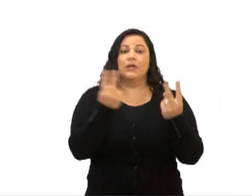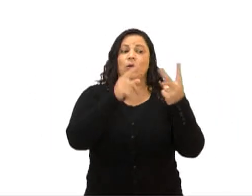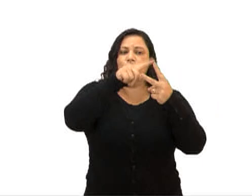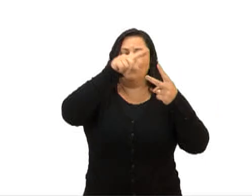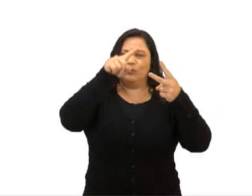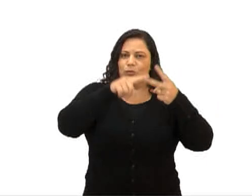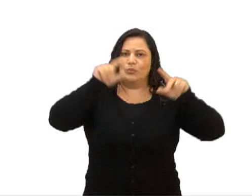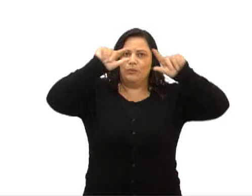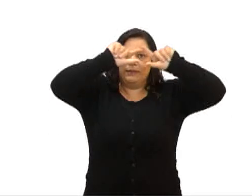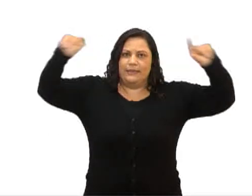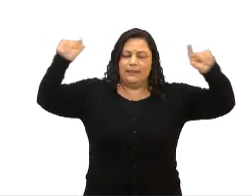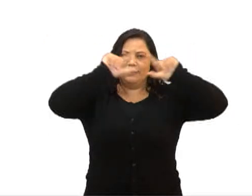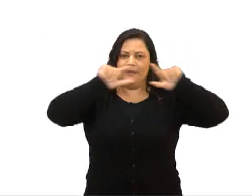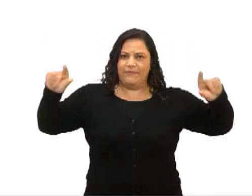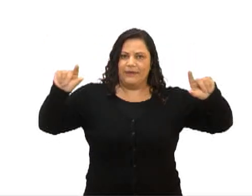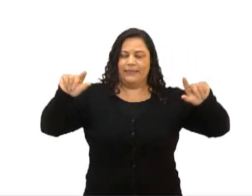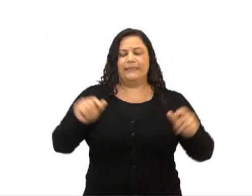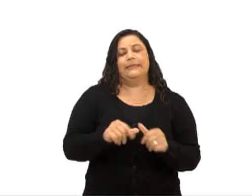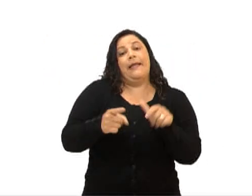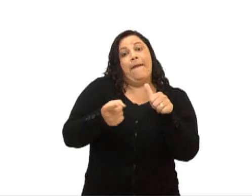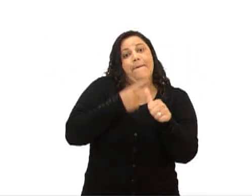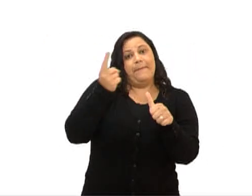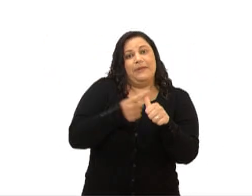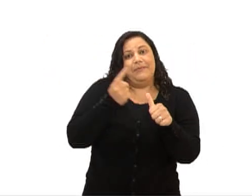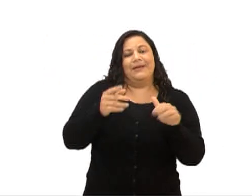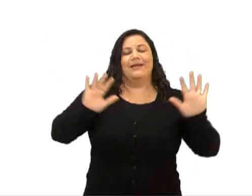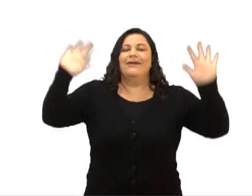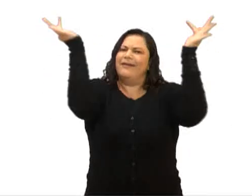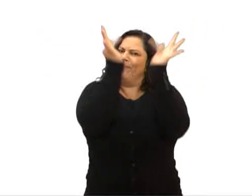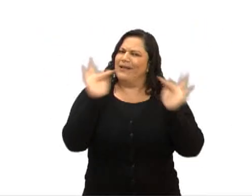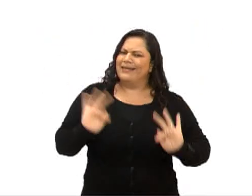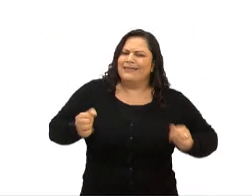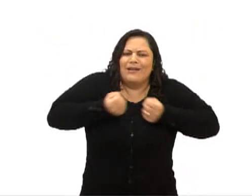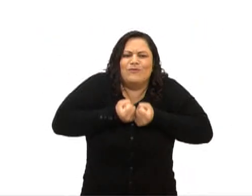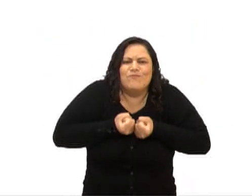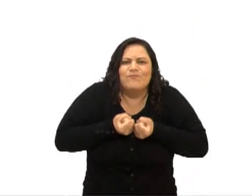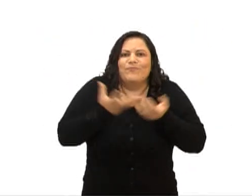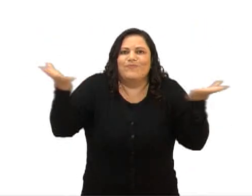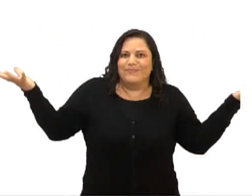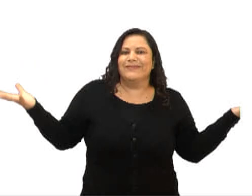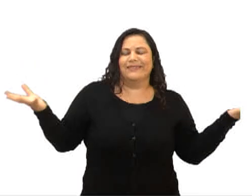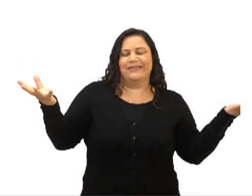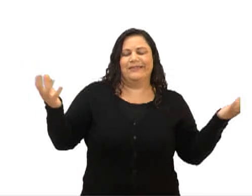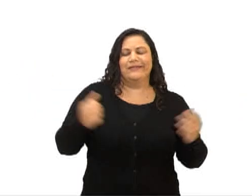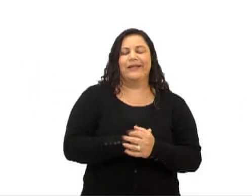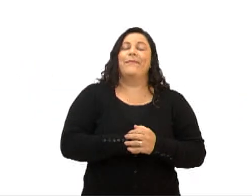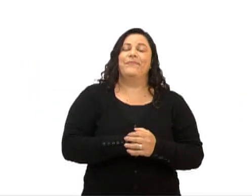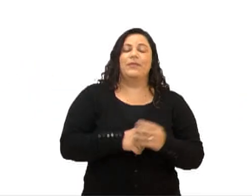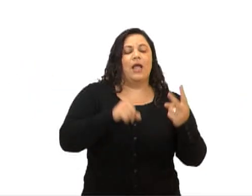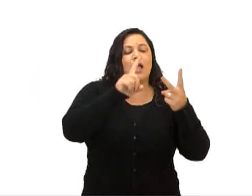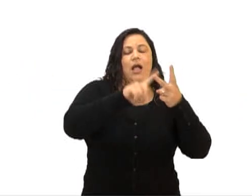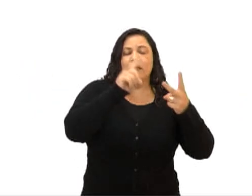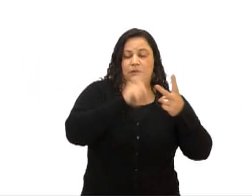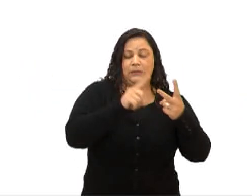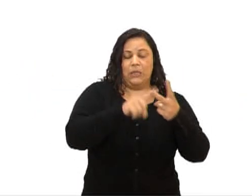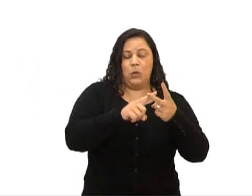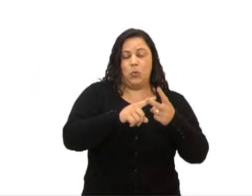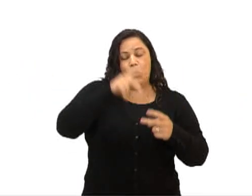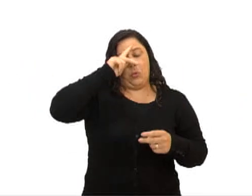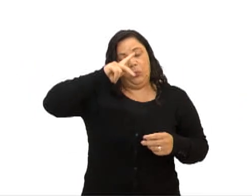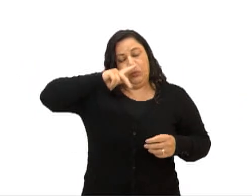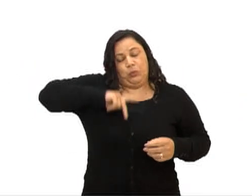né? Primeiro, a alegria é contagiosa. E, segundo, eu sou imune. Né? Então, observem aqui que no